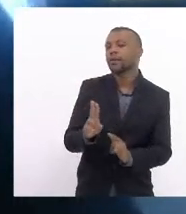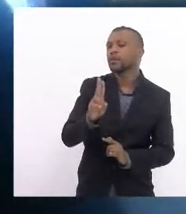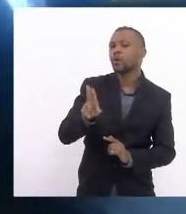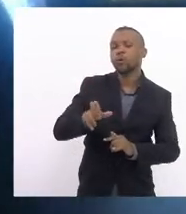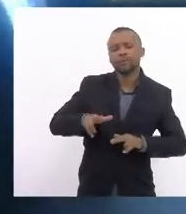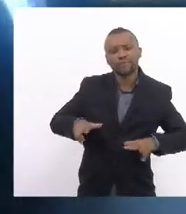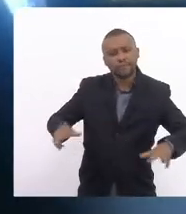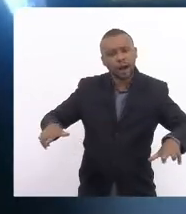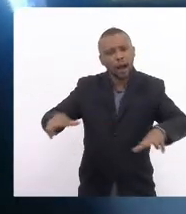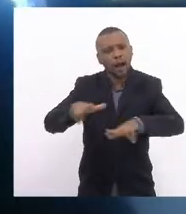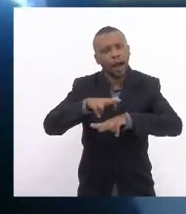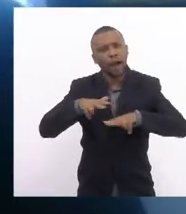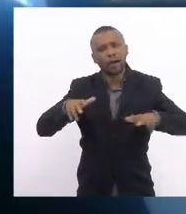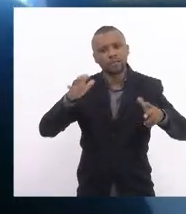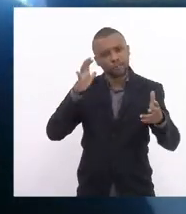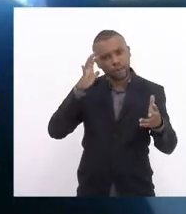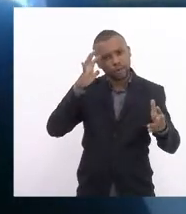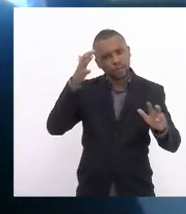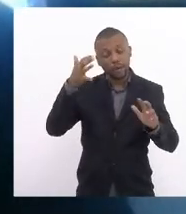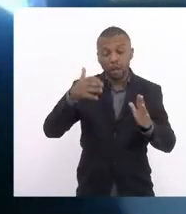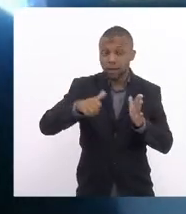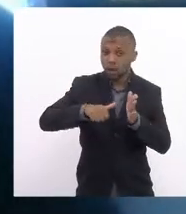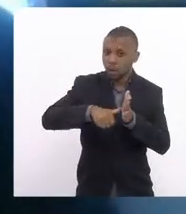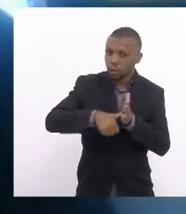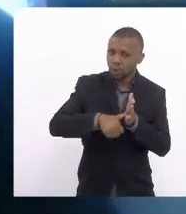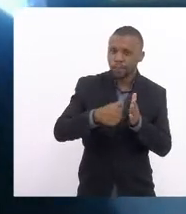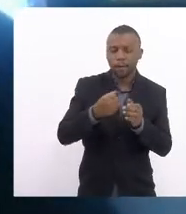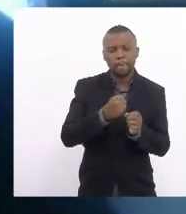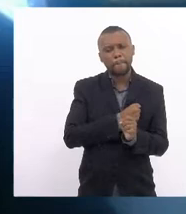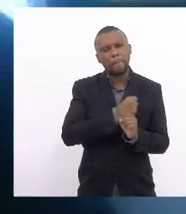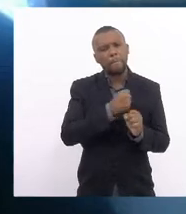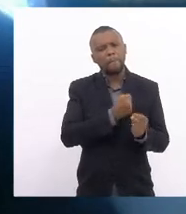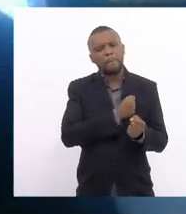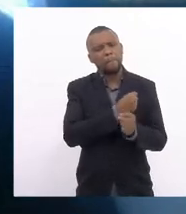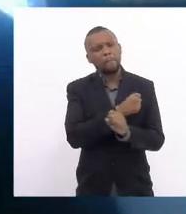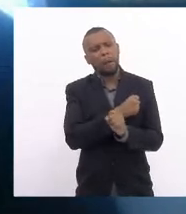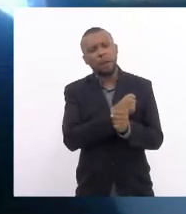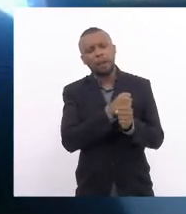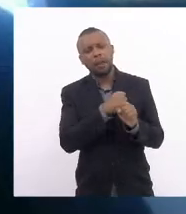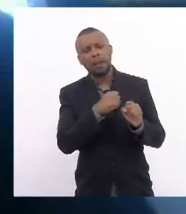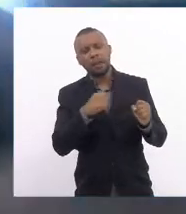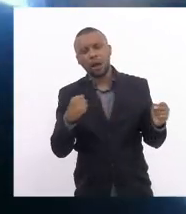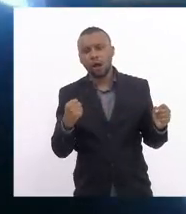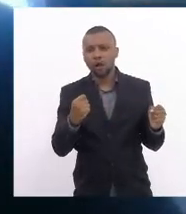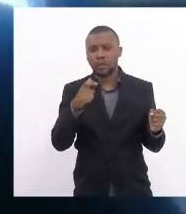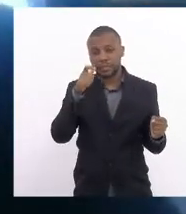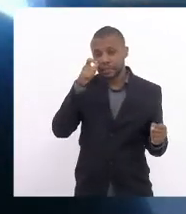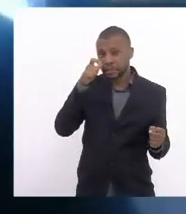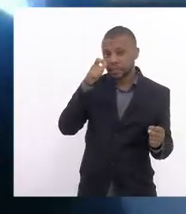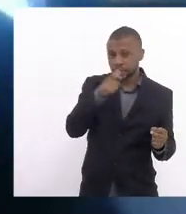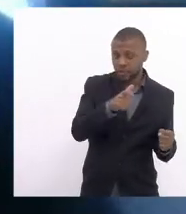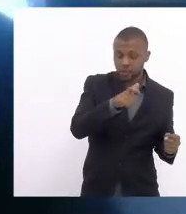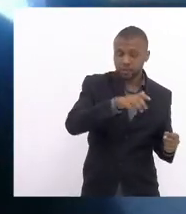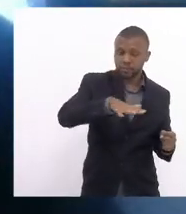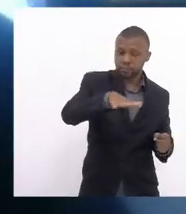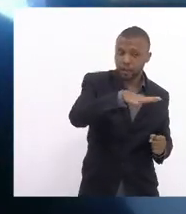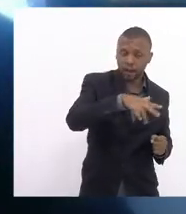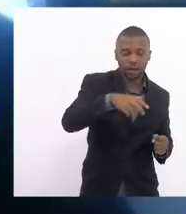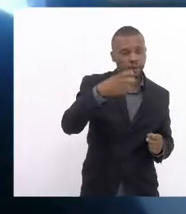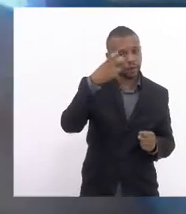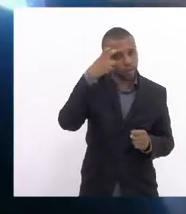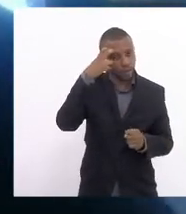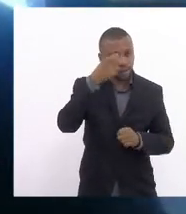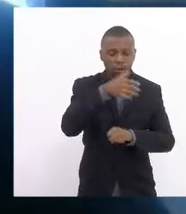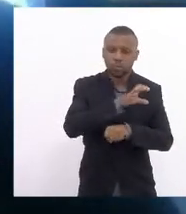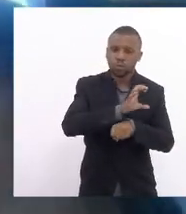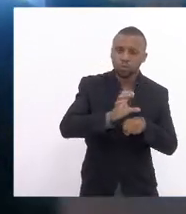né? Determinar, é um clube grande, que uma parte seja de interesse cultural, né? Ou até de